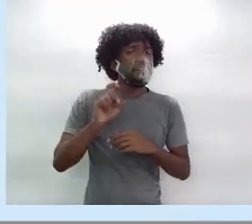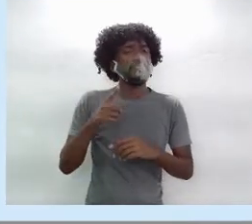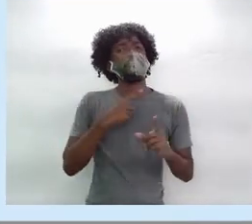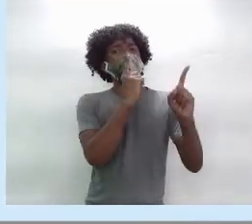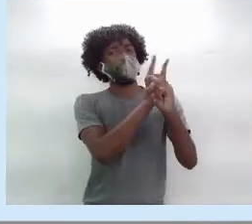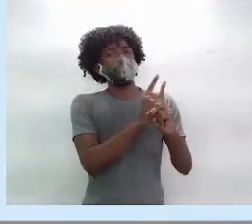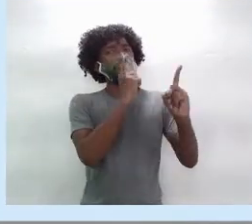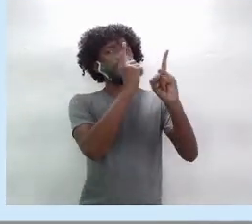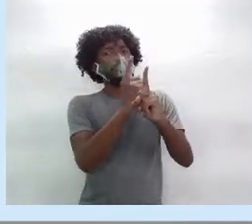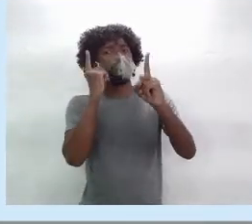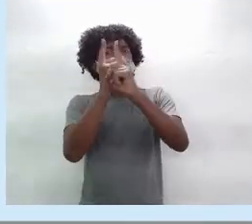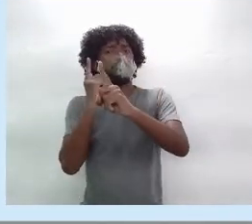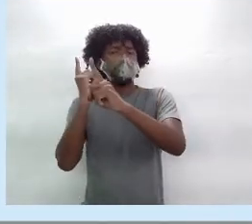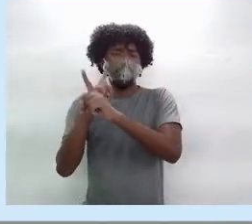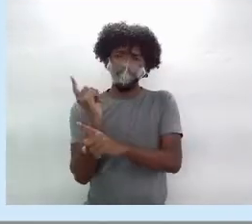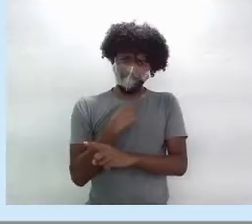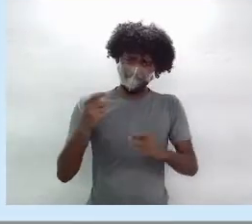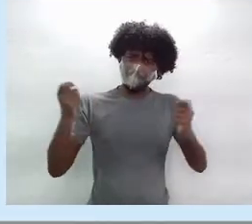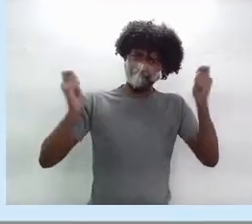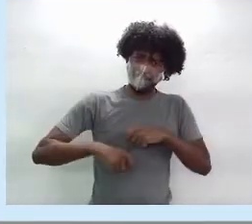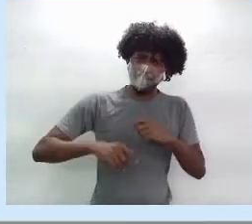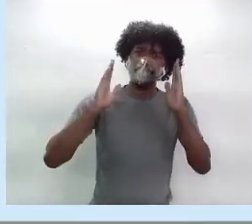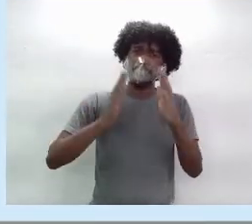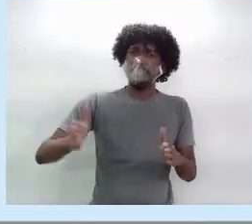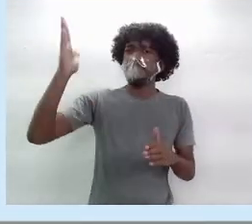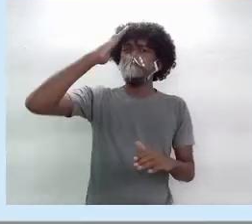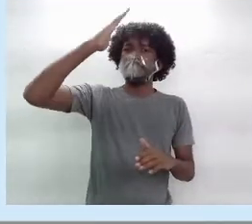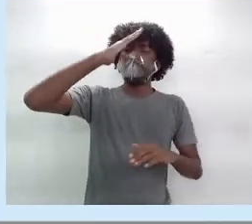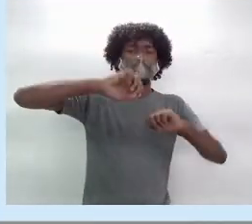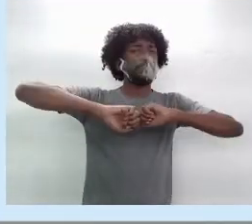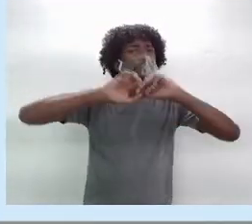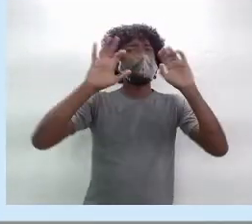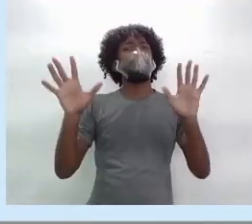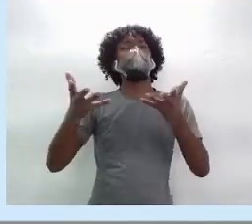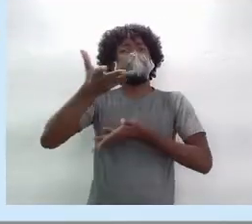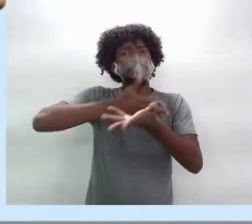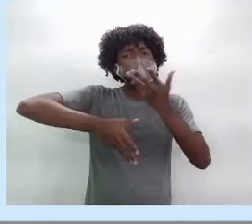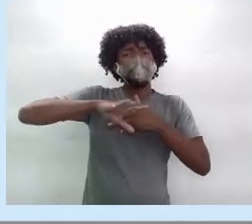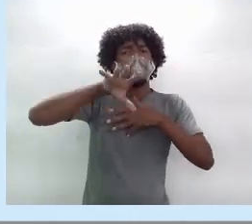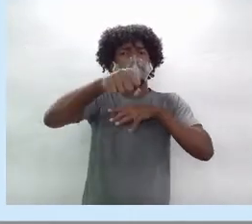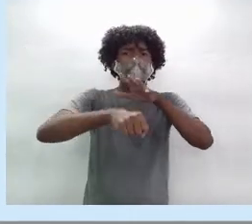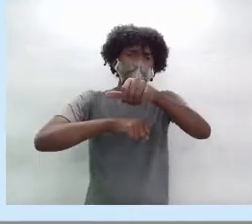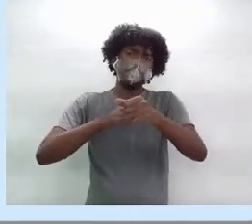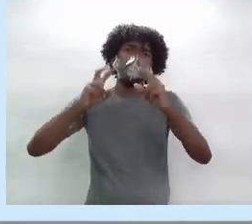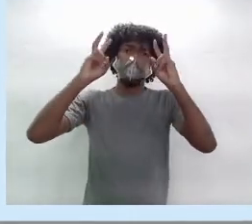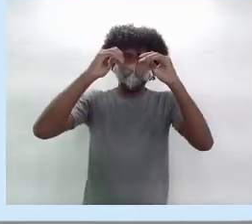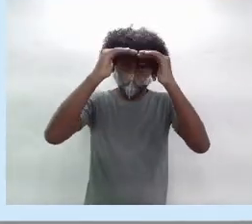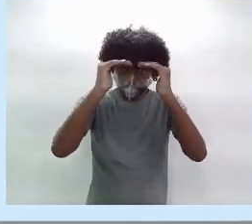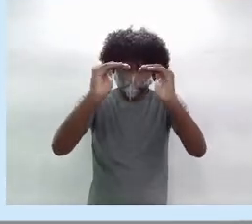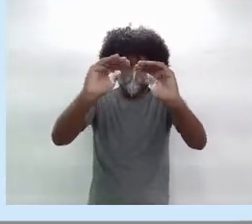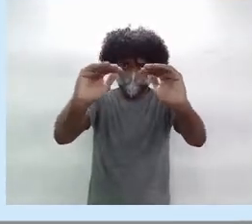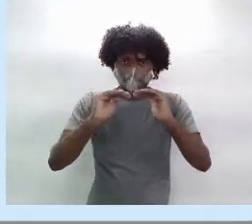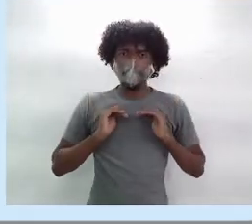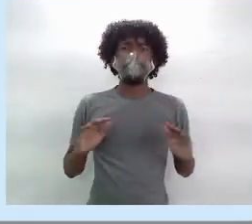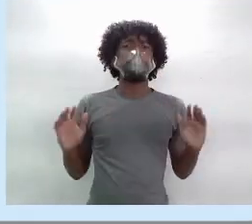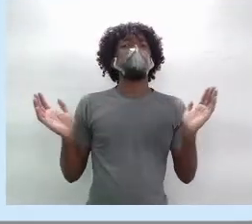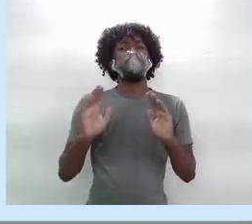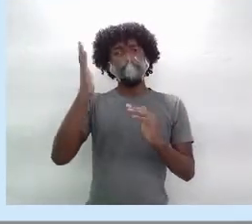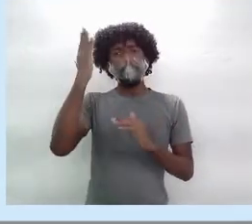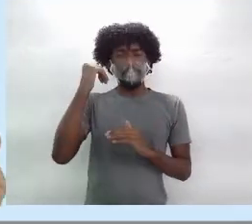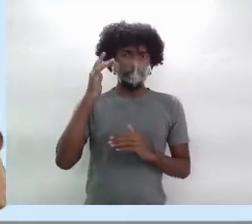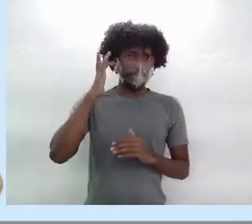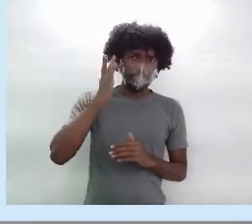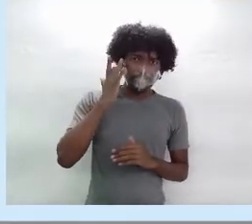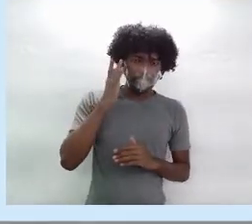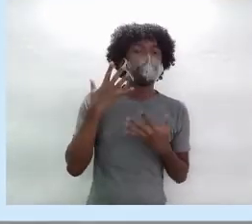encontros, será que nós somos capazes de entender e buscar no outro o quê? O respeito, respeitar o